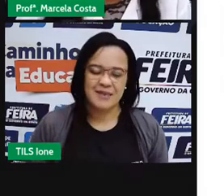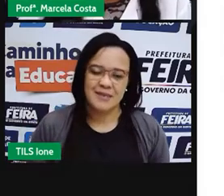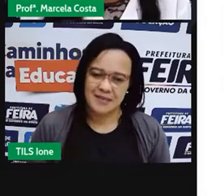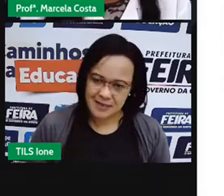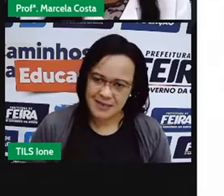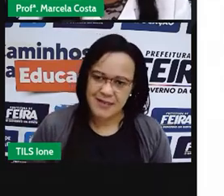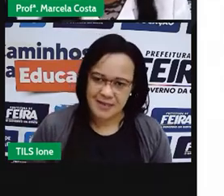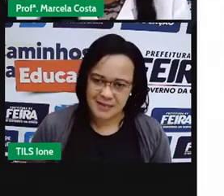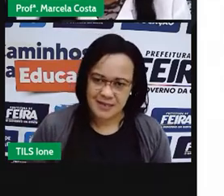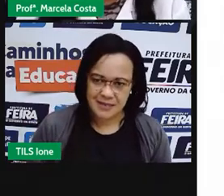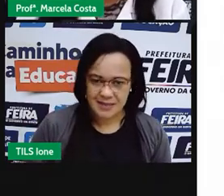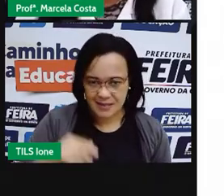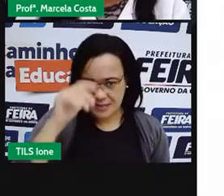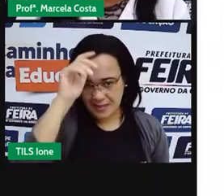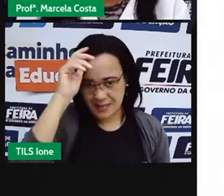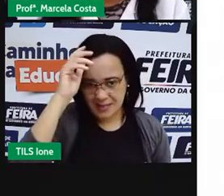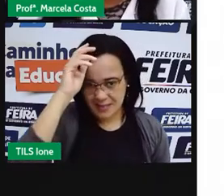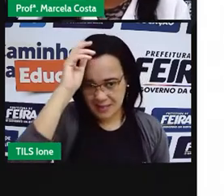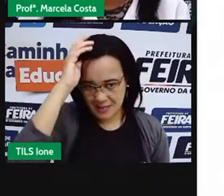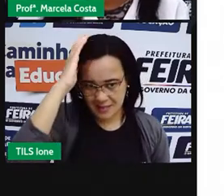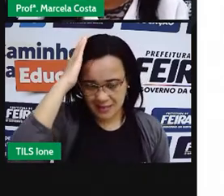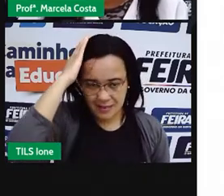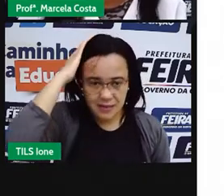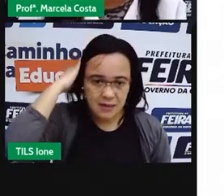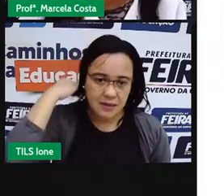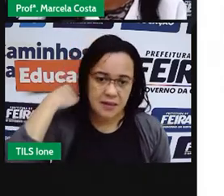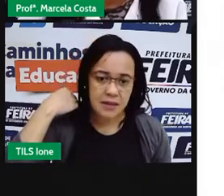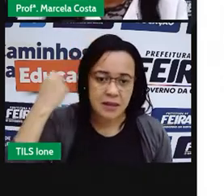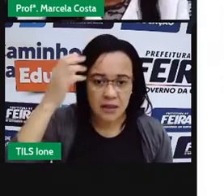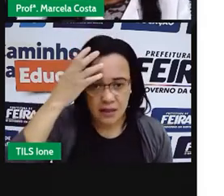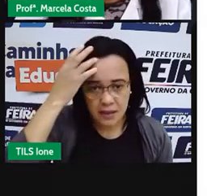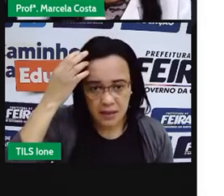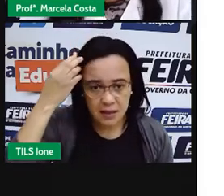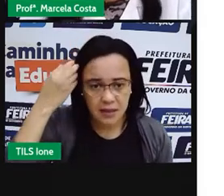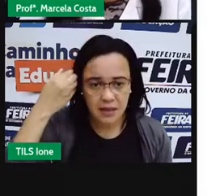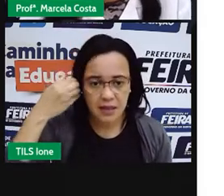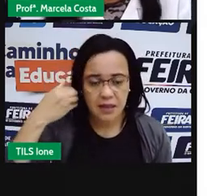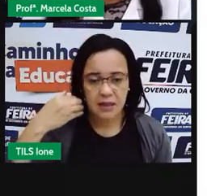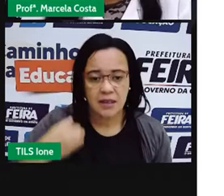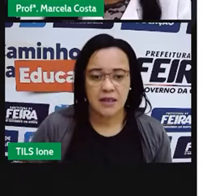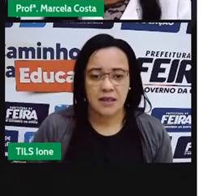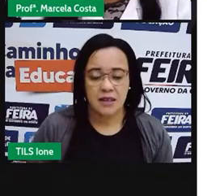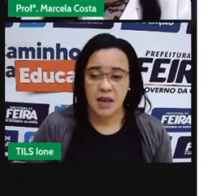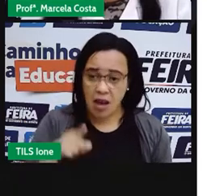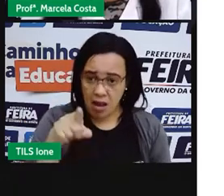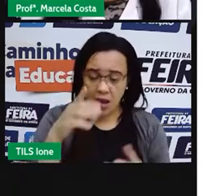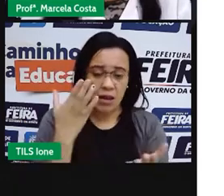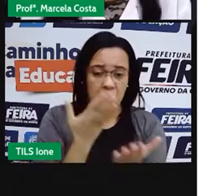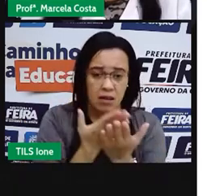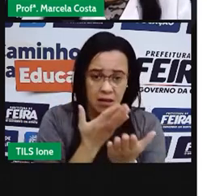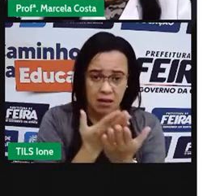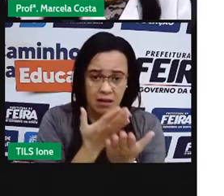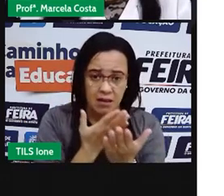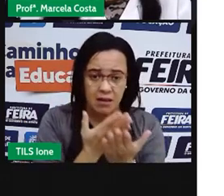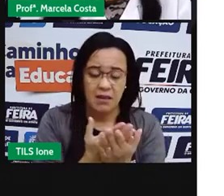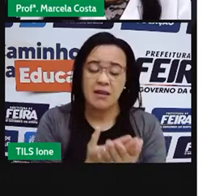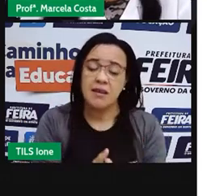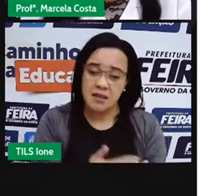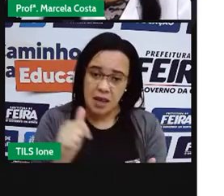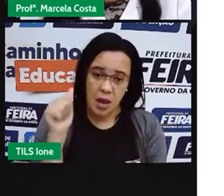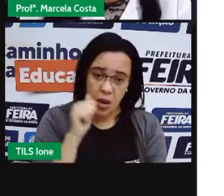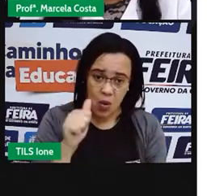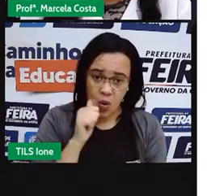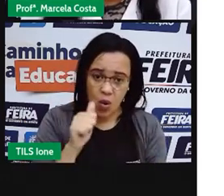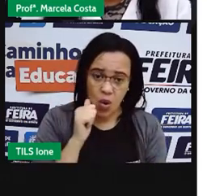que a Princesa Marco, inclusive, já estudou em um colégio como se fosse uma